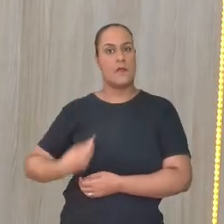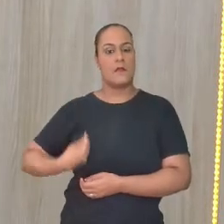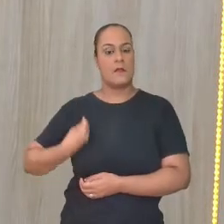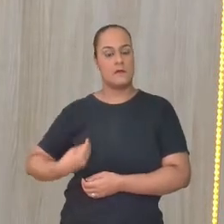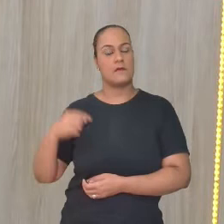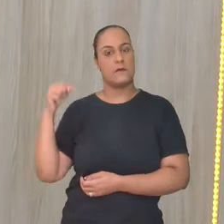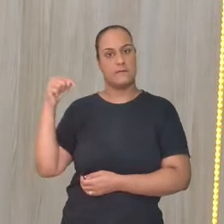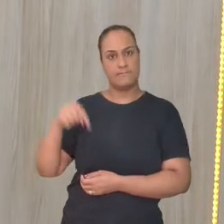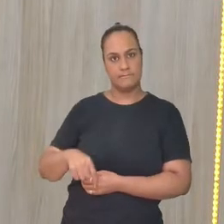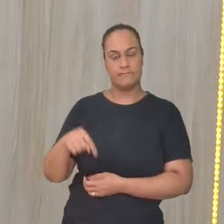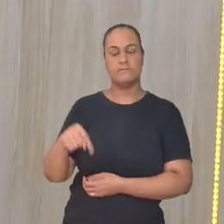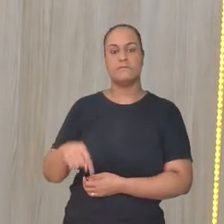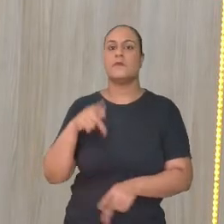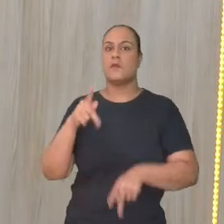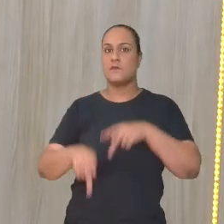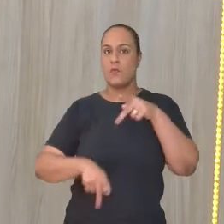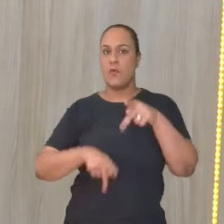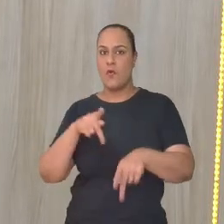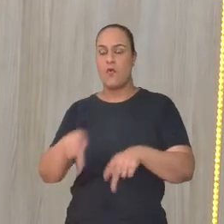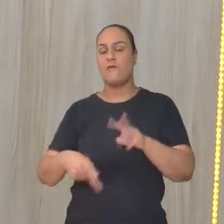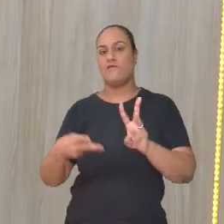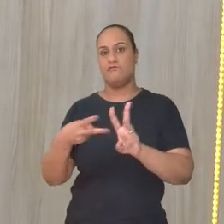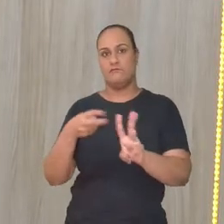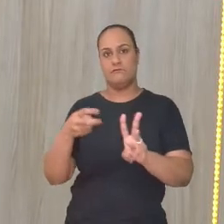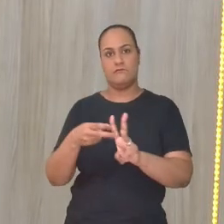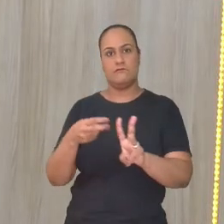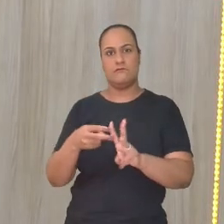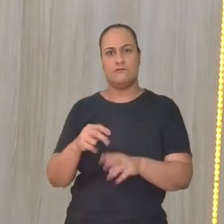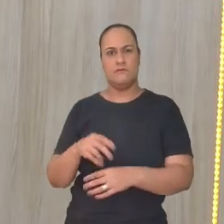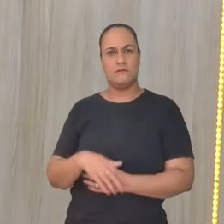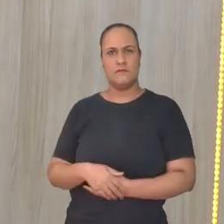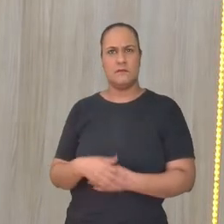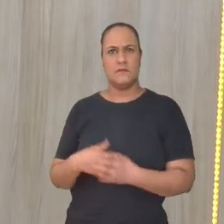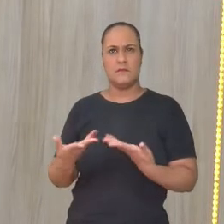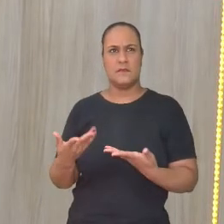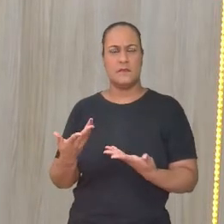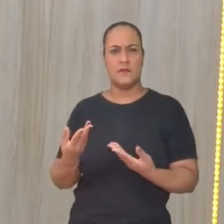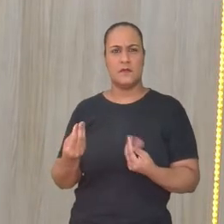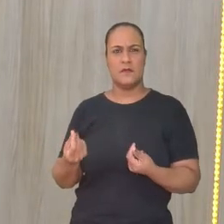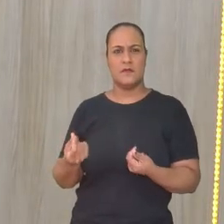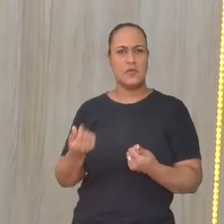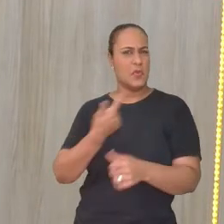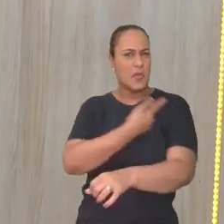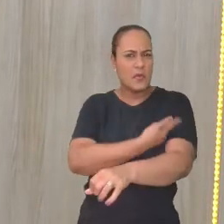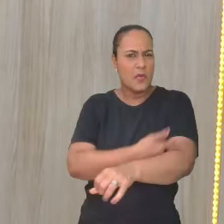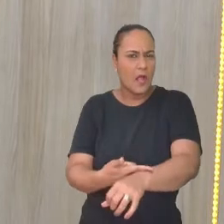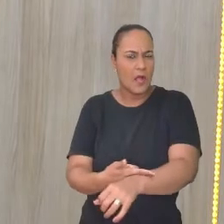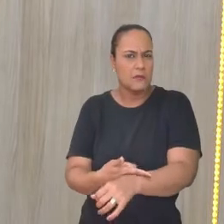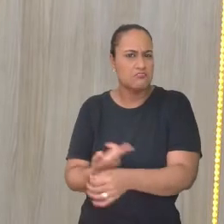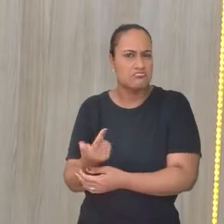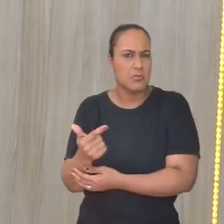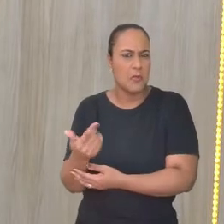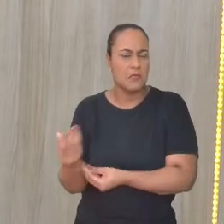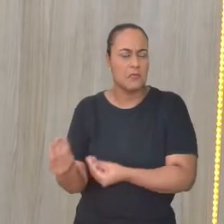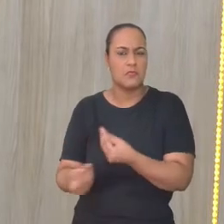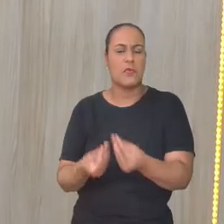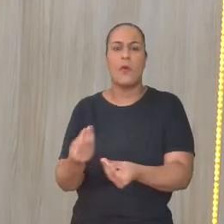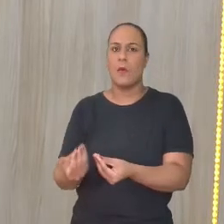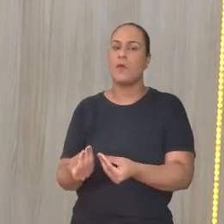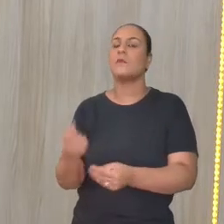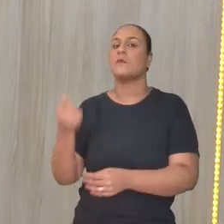existiam aqui, os povos originários, não eram civilizados, né? Então, parte aí também